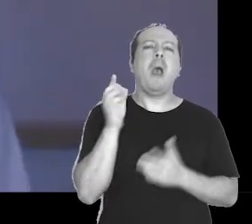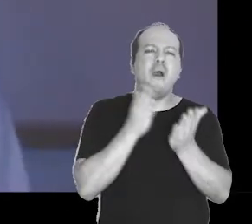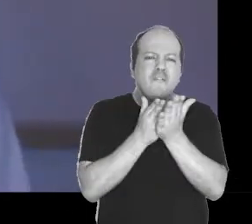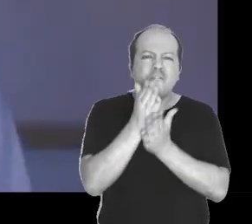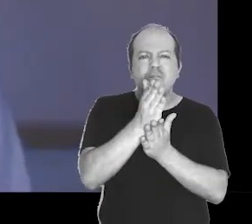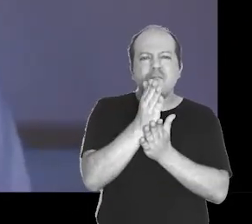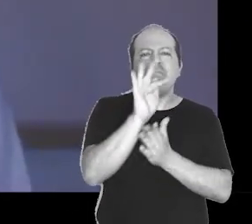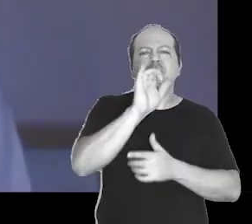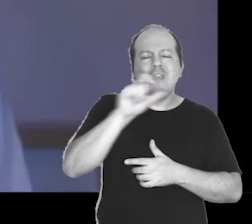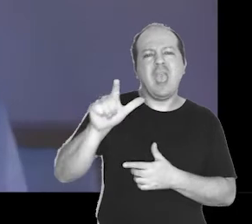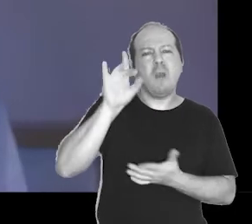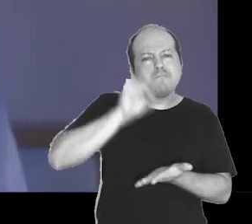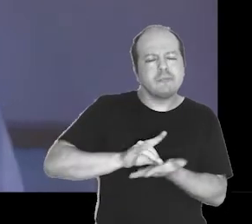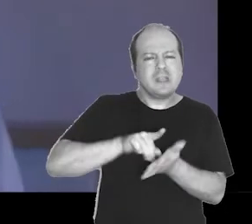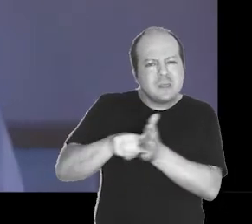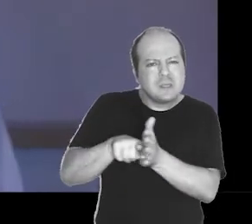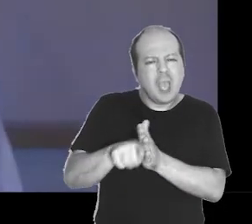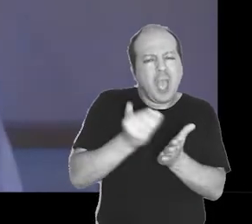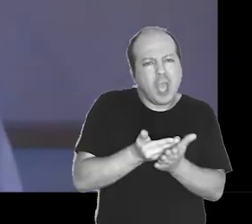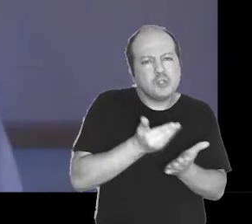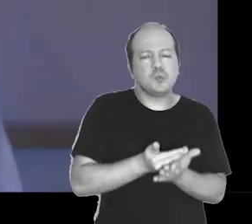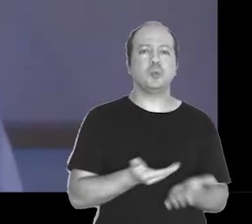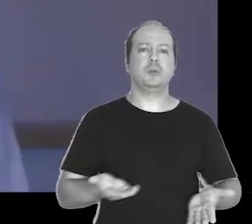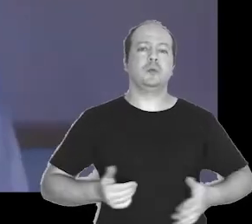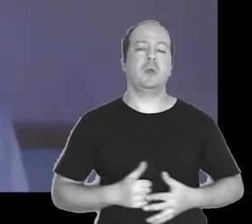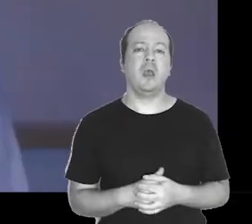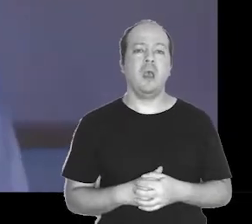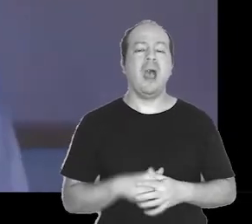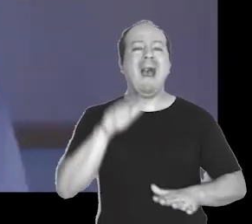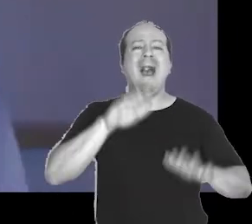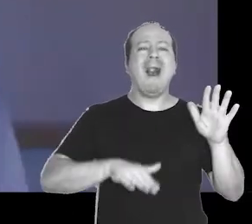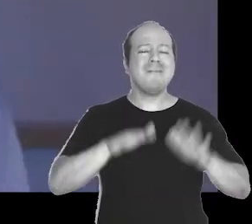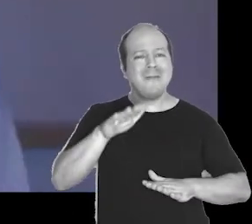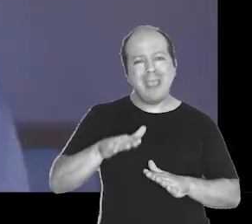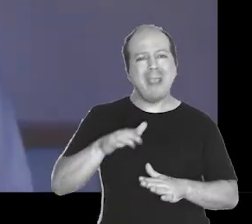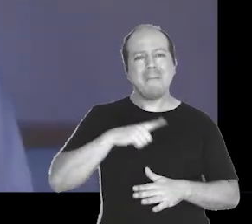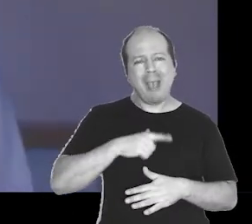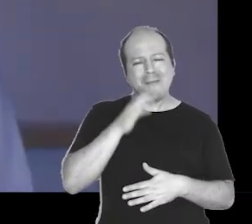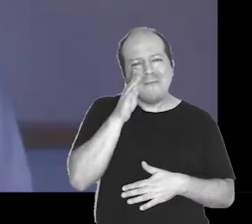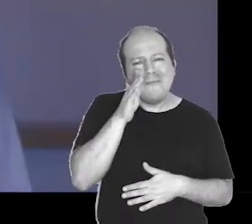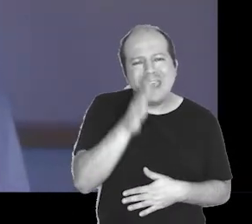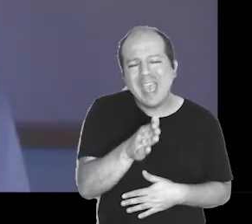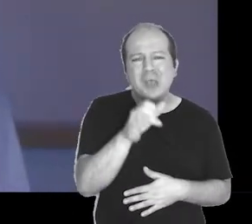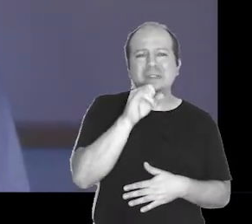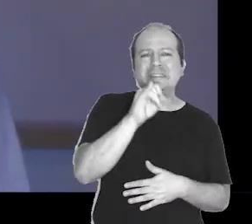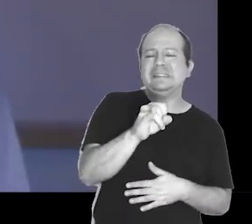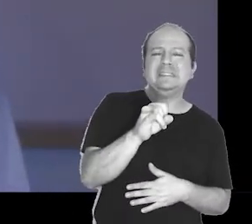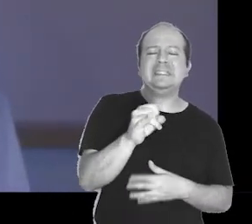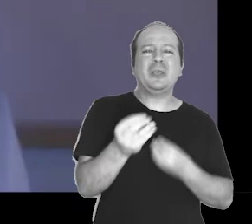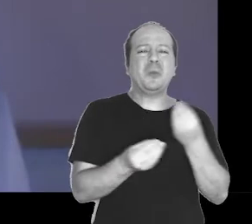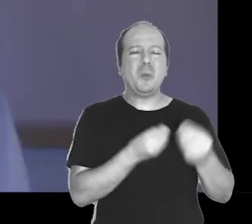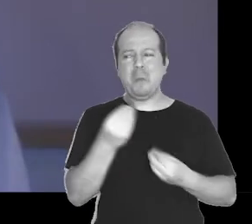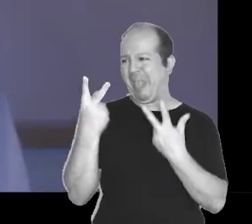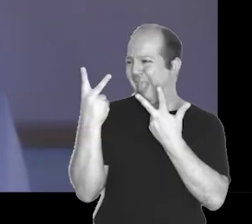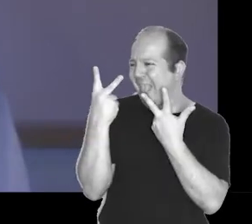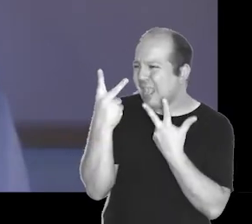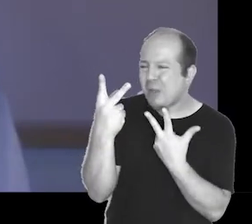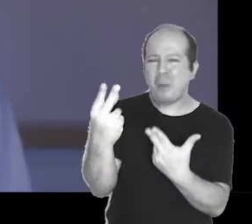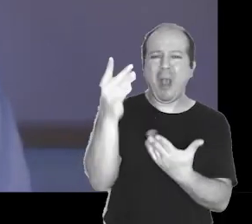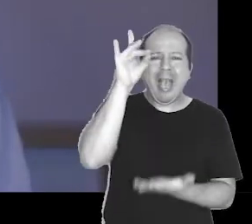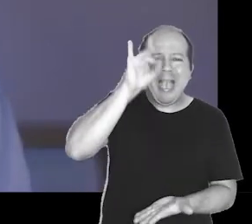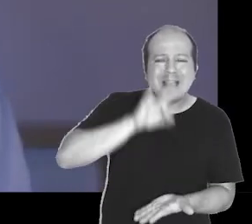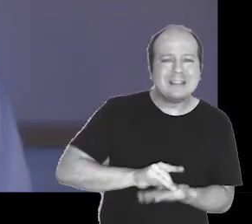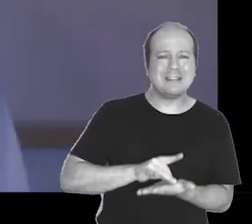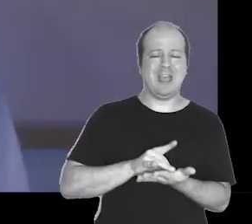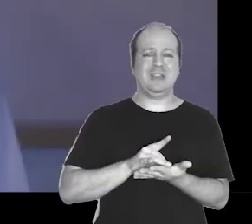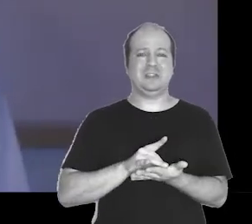ao nosso objeto de estudo. Muitas vezes mais fiéis do que se o encarássemos tal e qual sua realidade